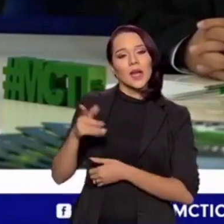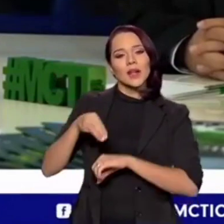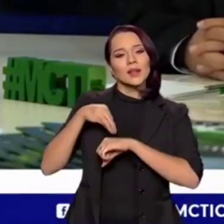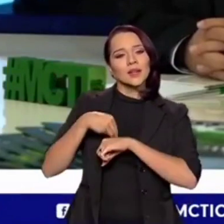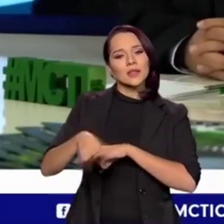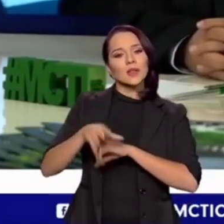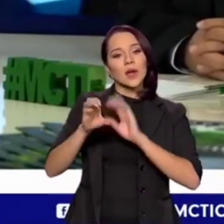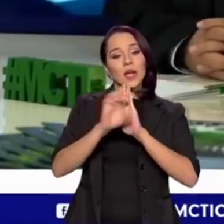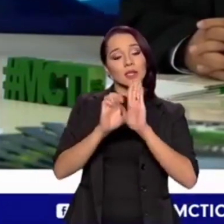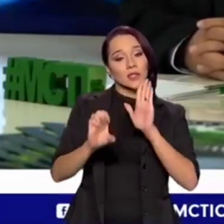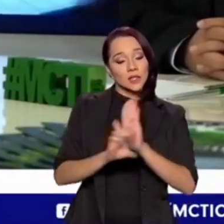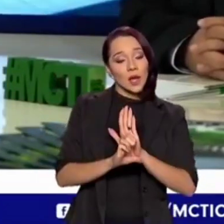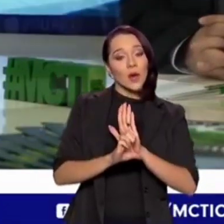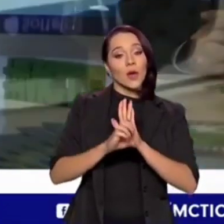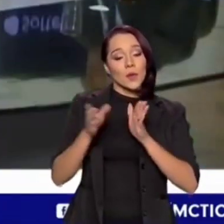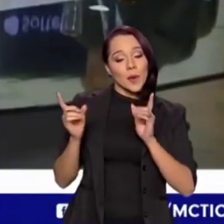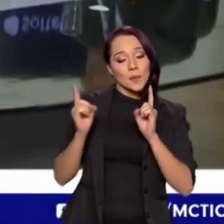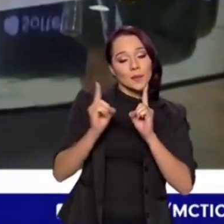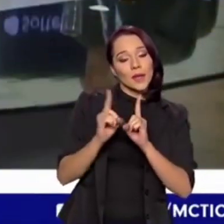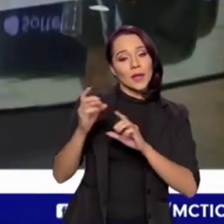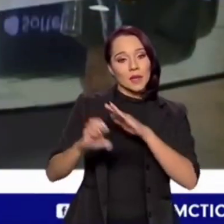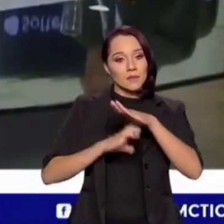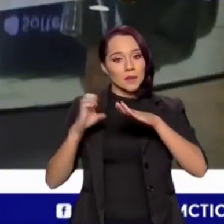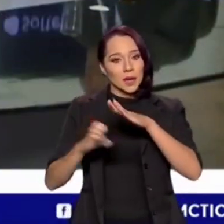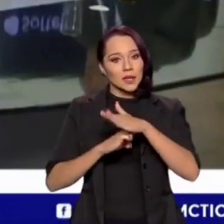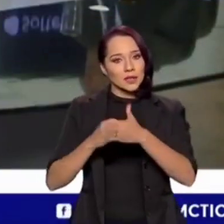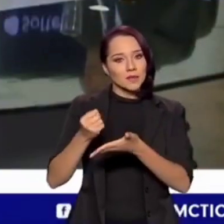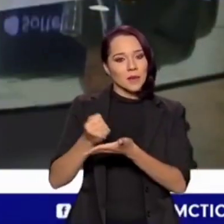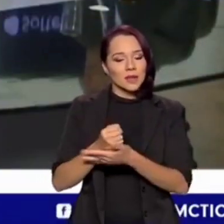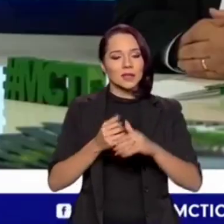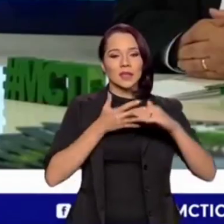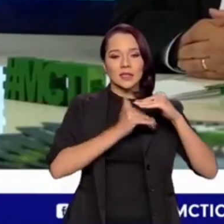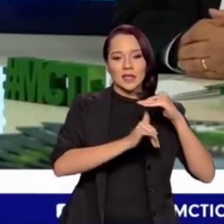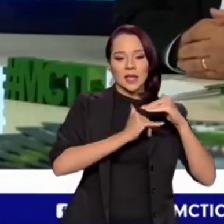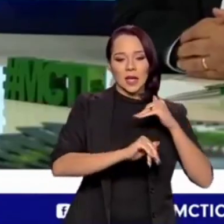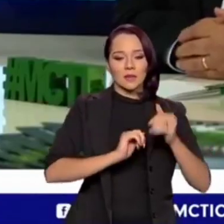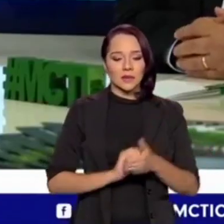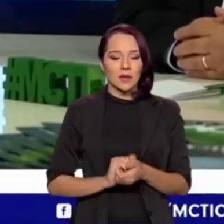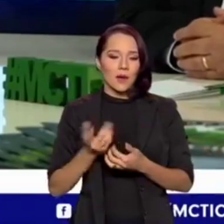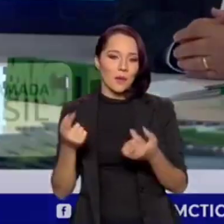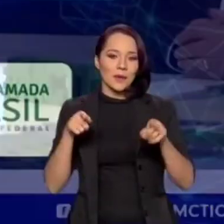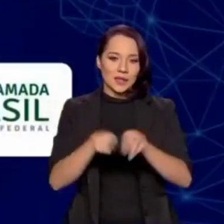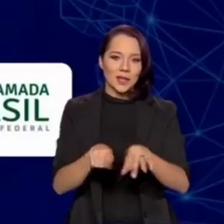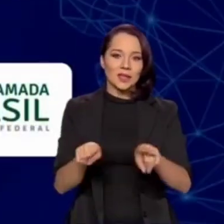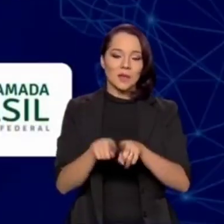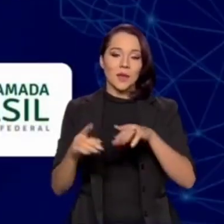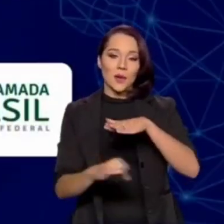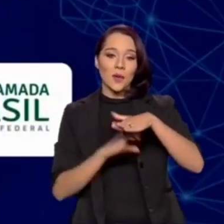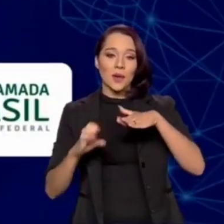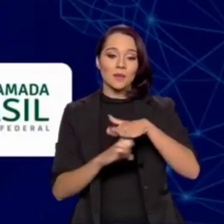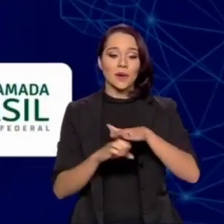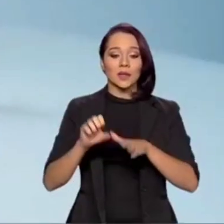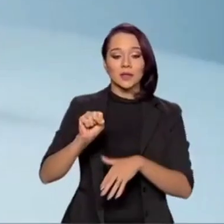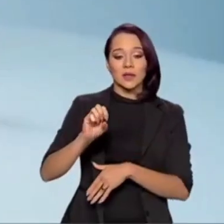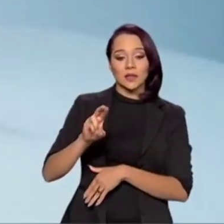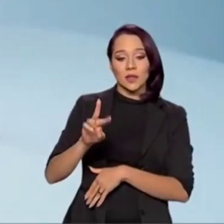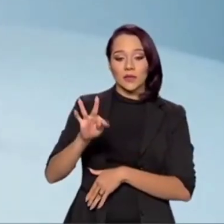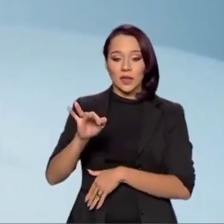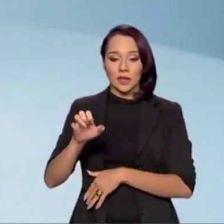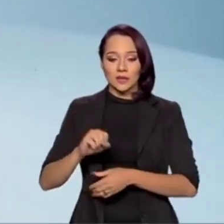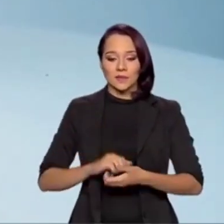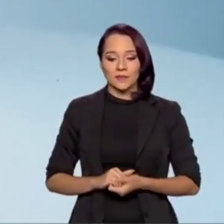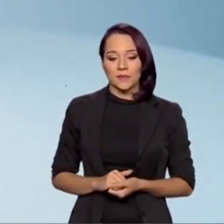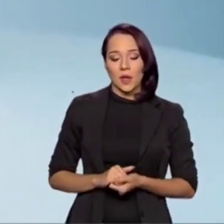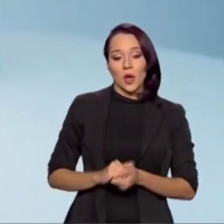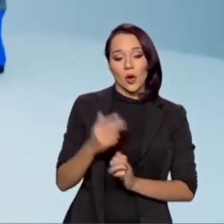lançou um edital para aproximar empresas âncoras das startups. Uma parceria também com a empresa Softex. O